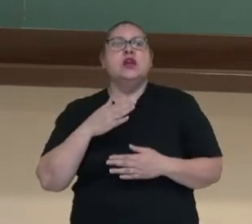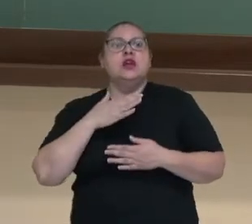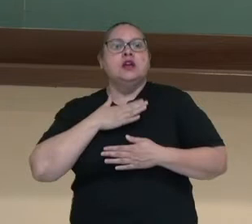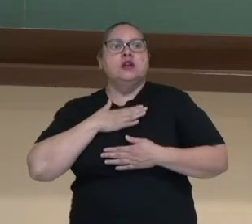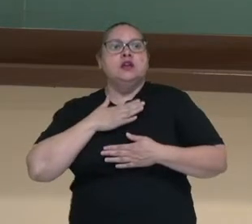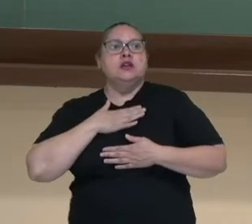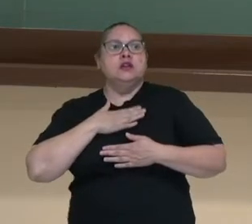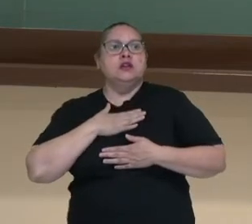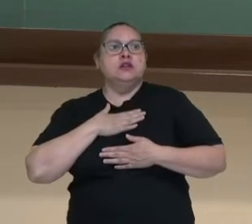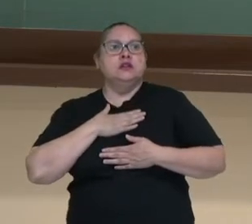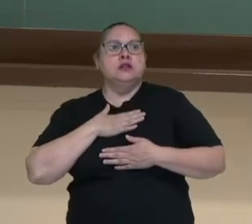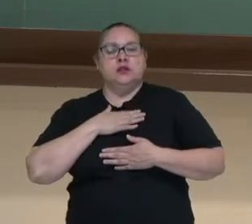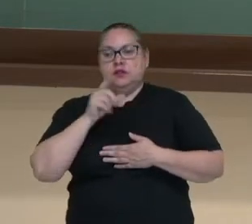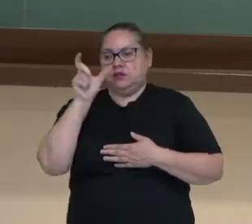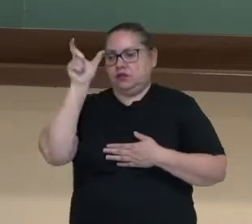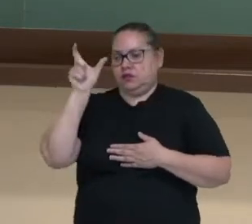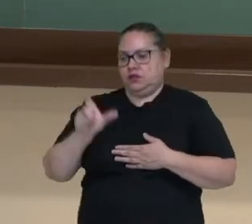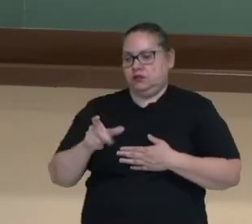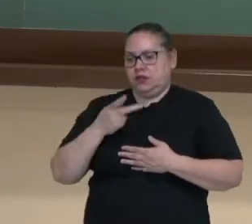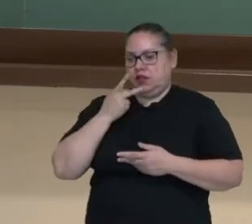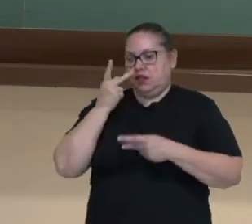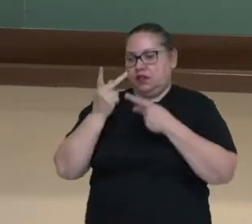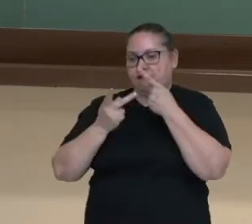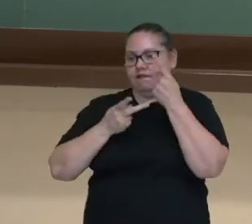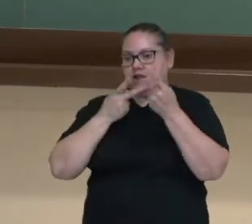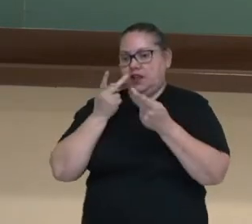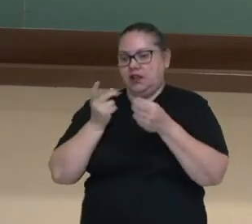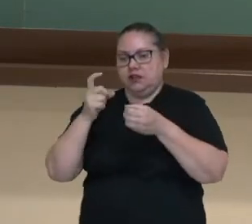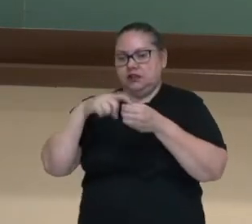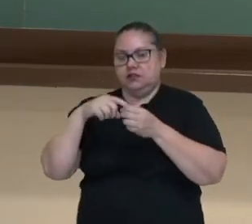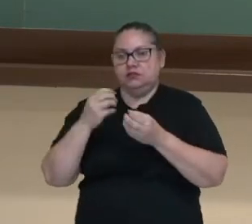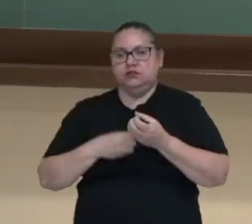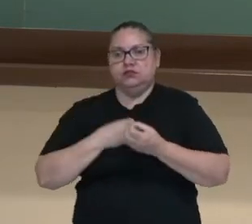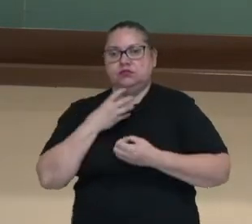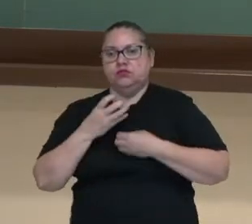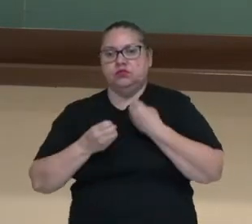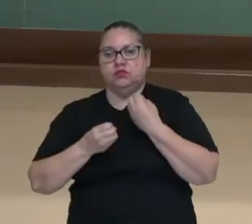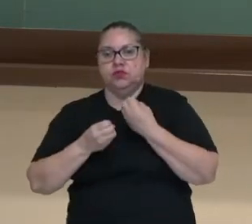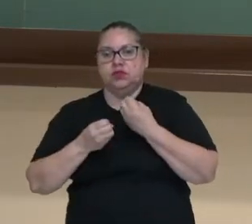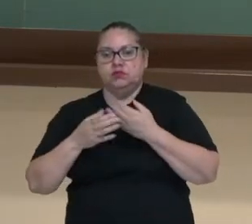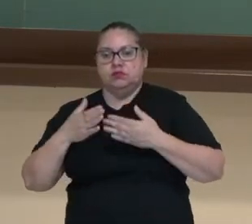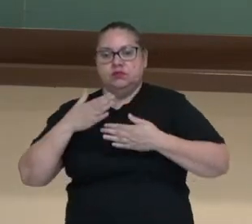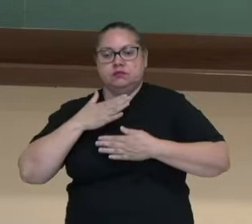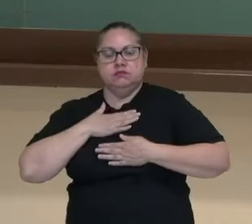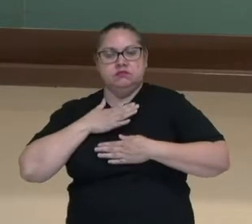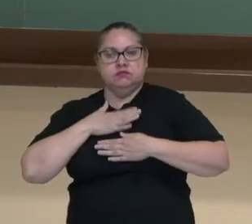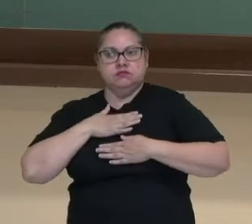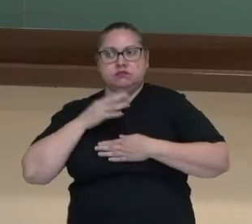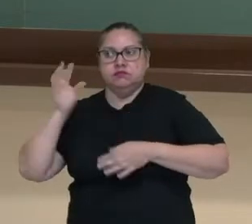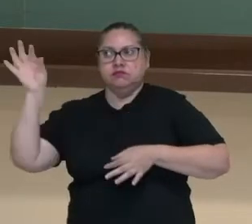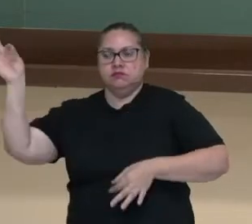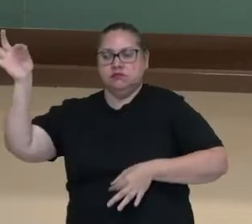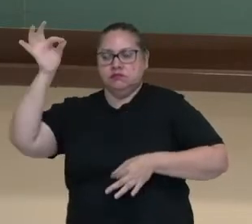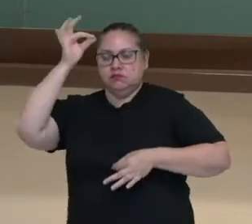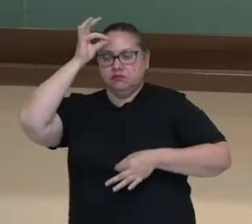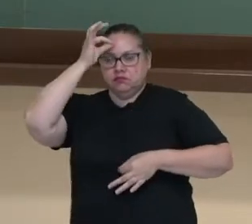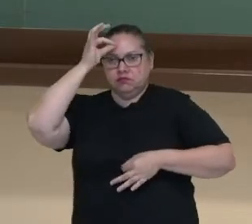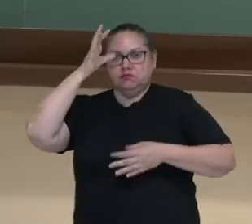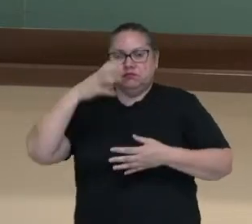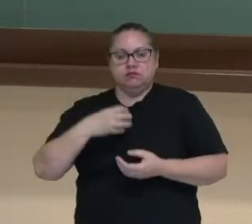lírico, ó, é a pessoa que fala no poema, né? Então, esses sentimentos, essas emoções